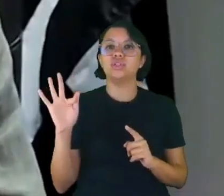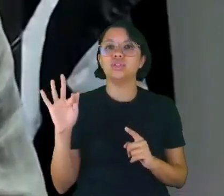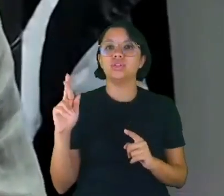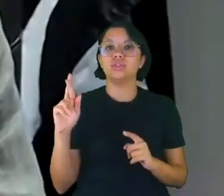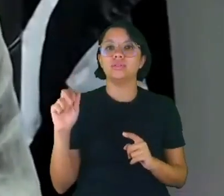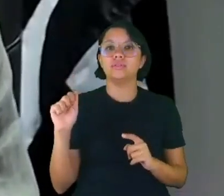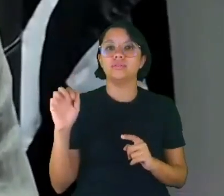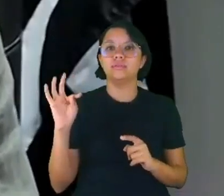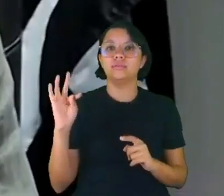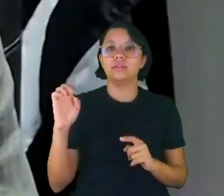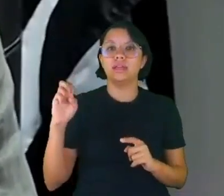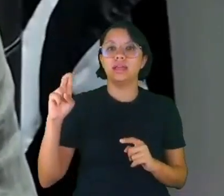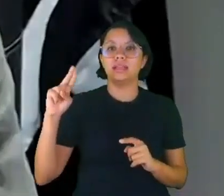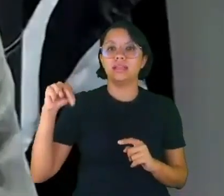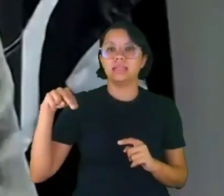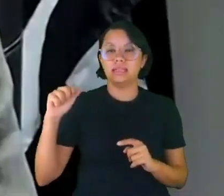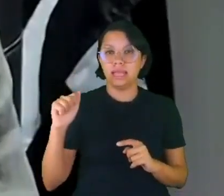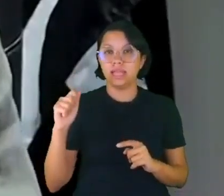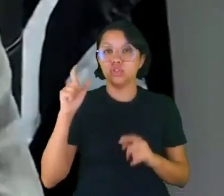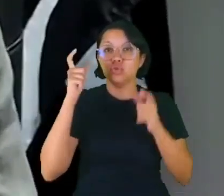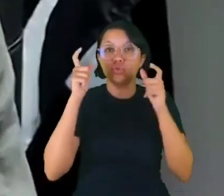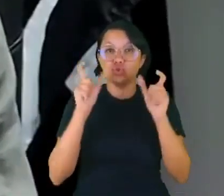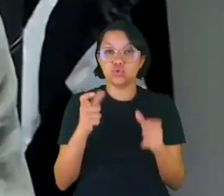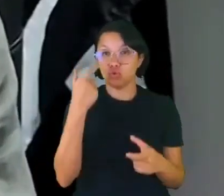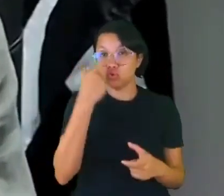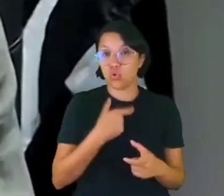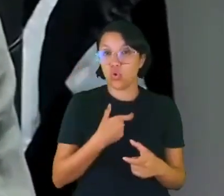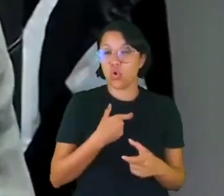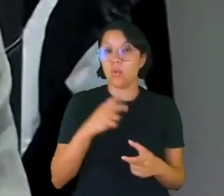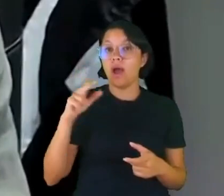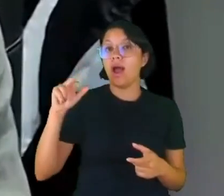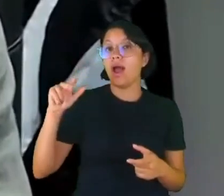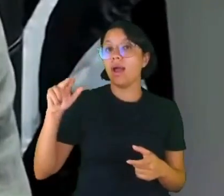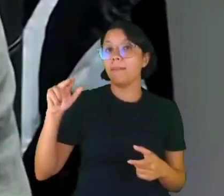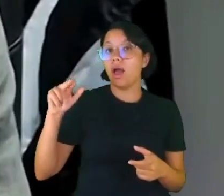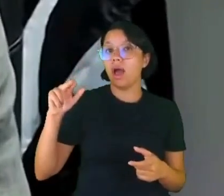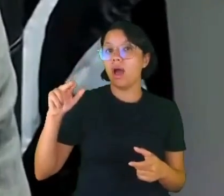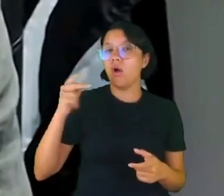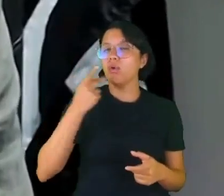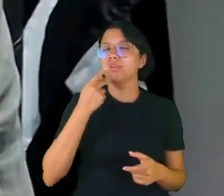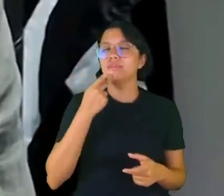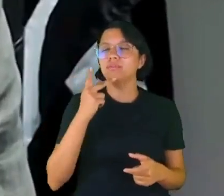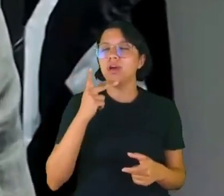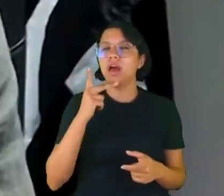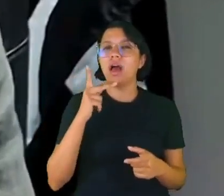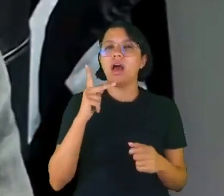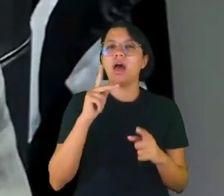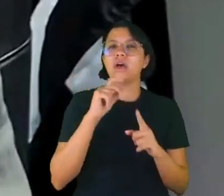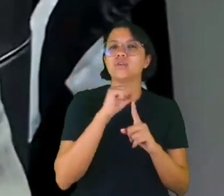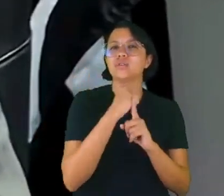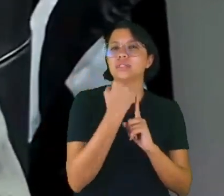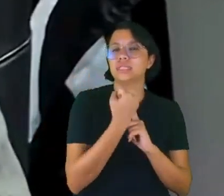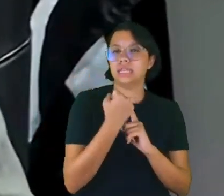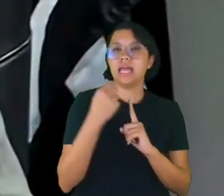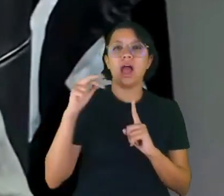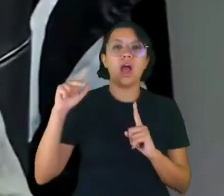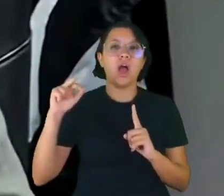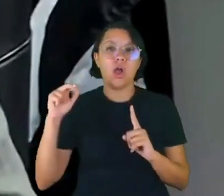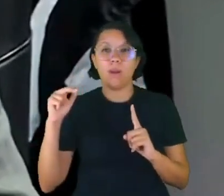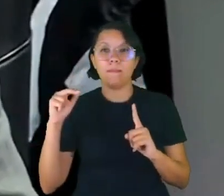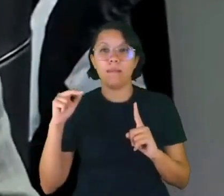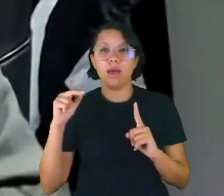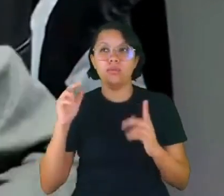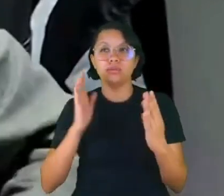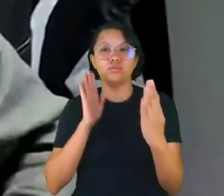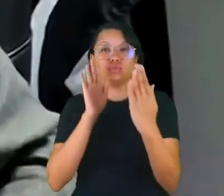fraterna, porque irmãos, tecnicamente, não brigam. Quer dizer que, quando ele fala numa sociedade fraterna, ele está dizendo para nós que nós estamos diante de